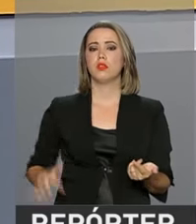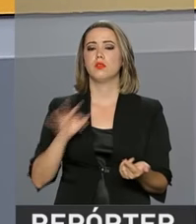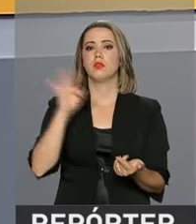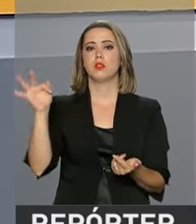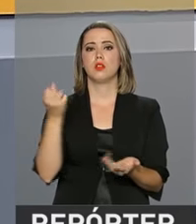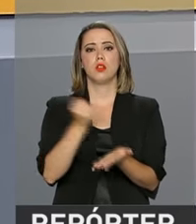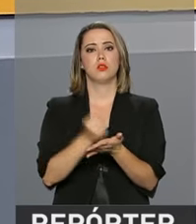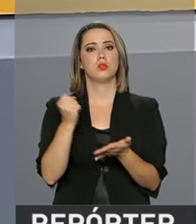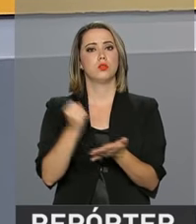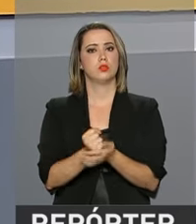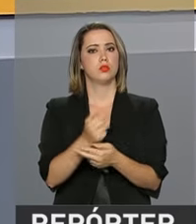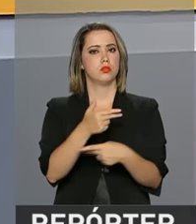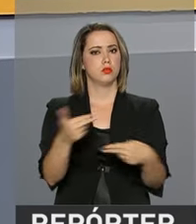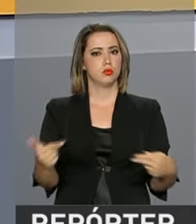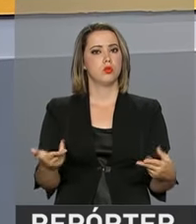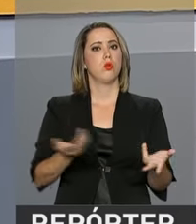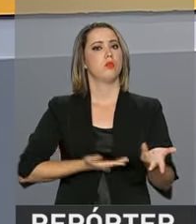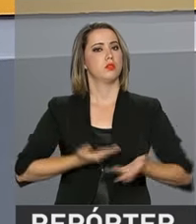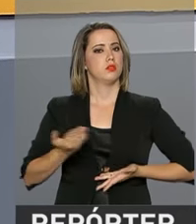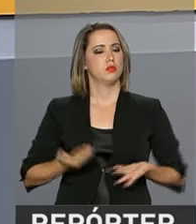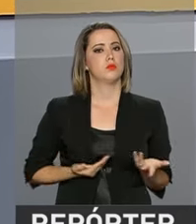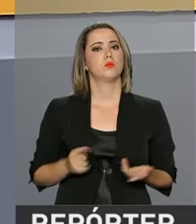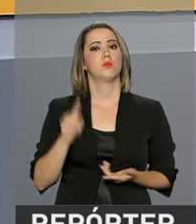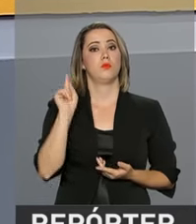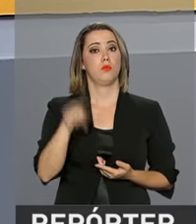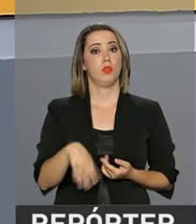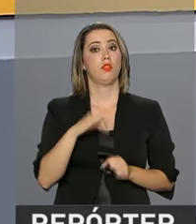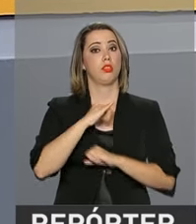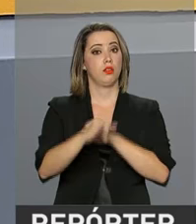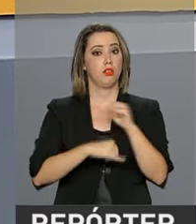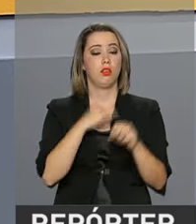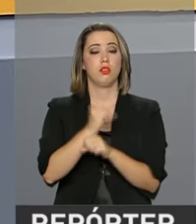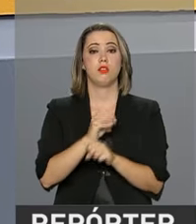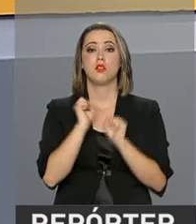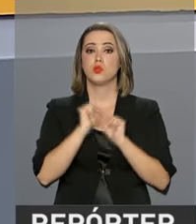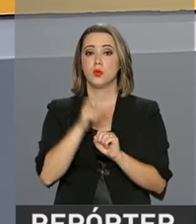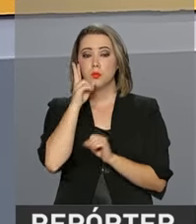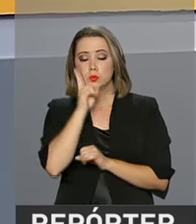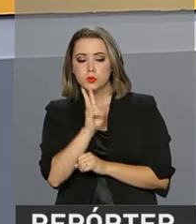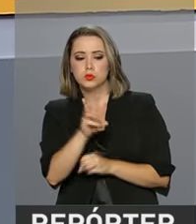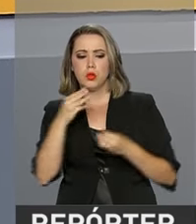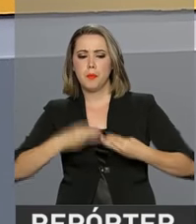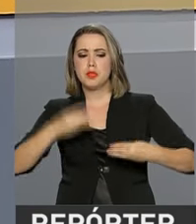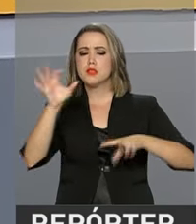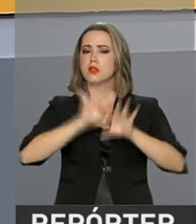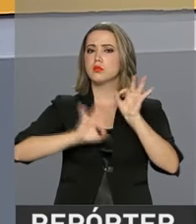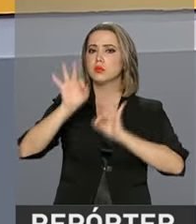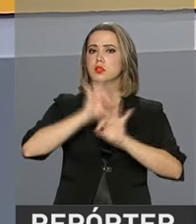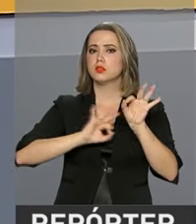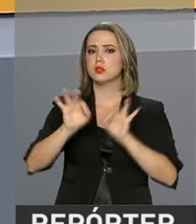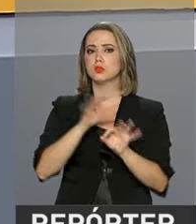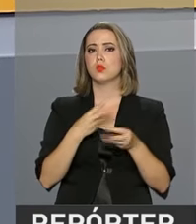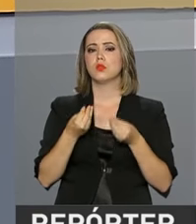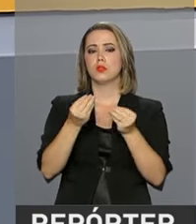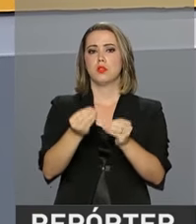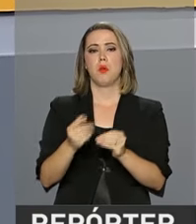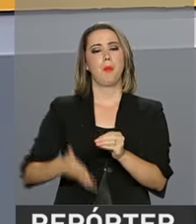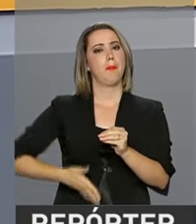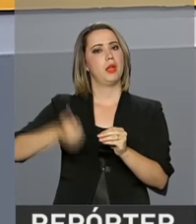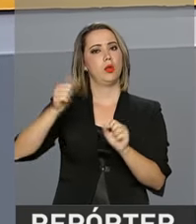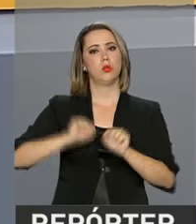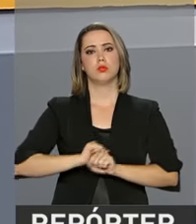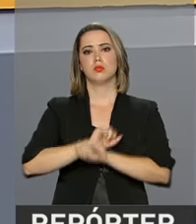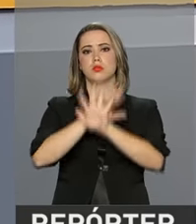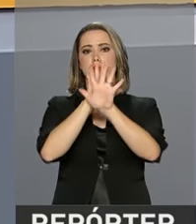de materiais e serviços uma ferramenta online lançada hoje pelo ministério do planejamento vai garantir mais